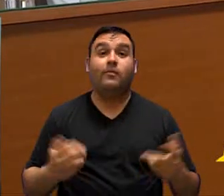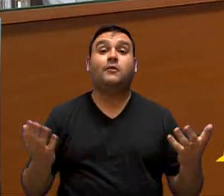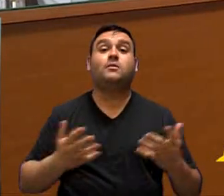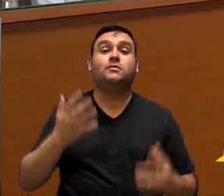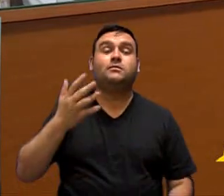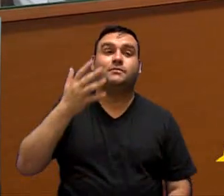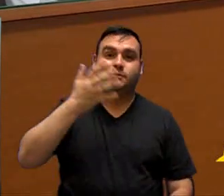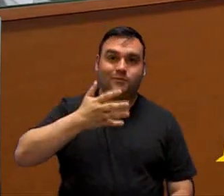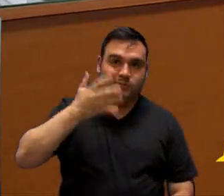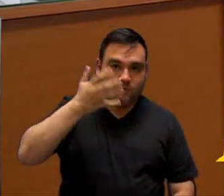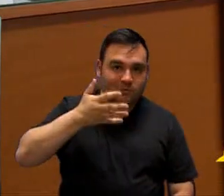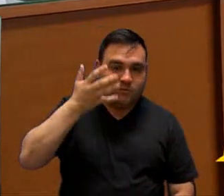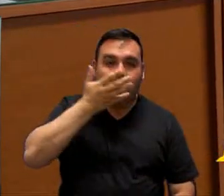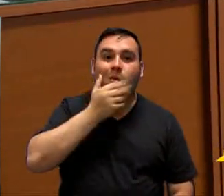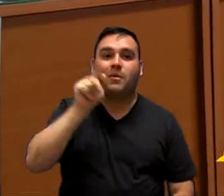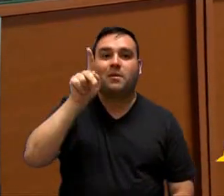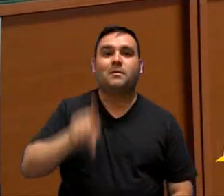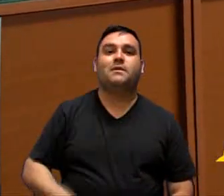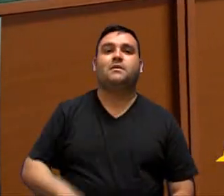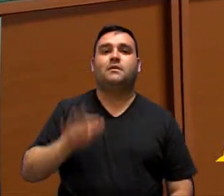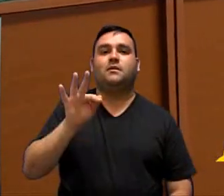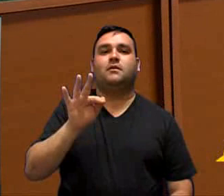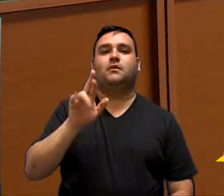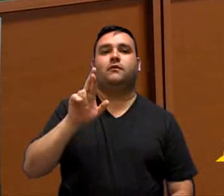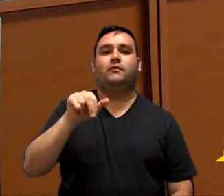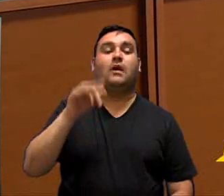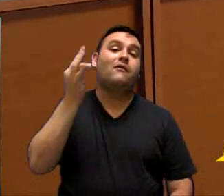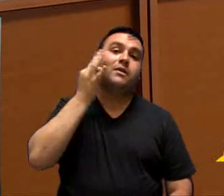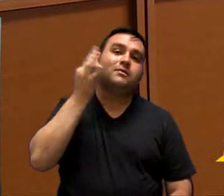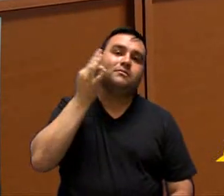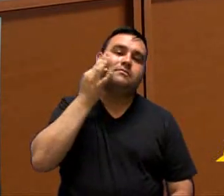Ouviremos agora o discurso do presidente Fernando Dini.